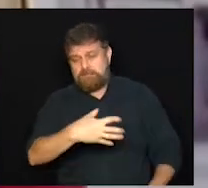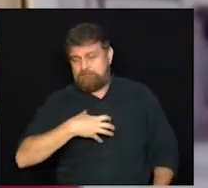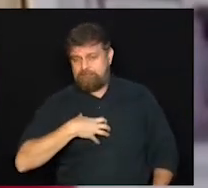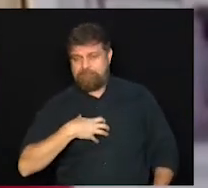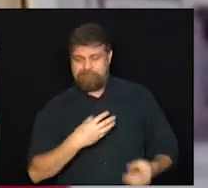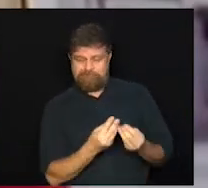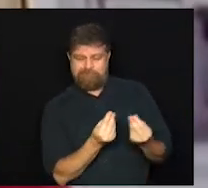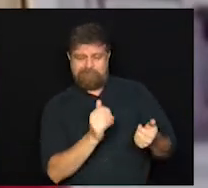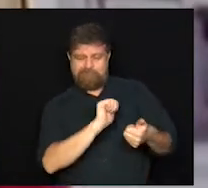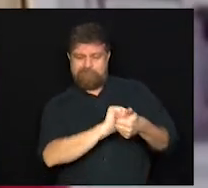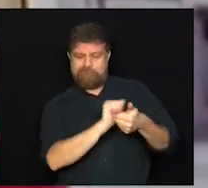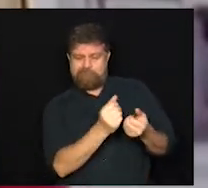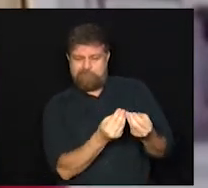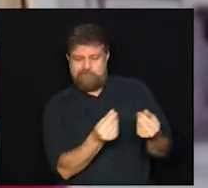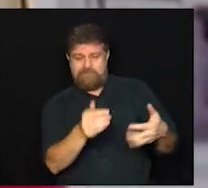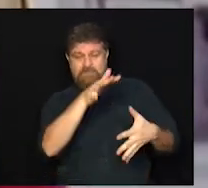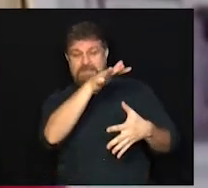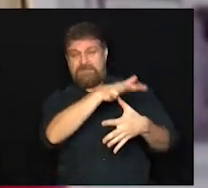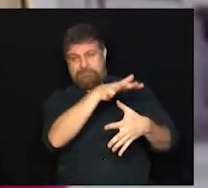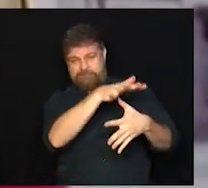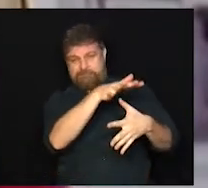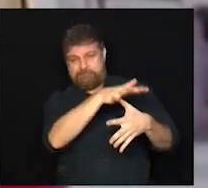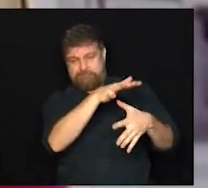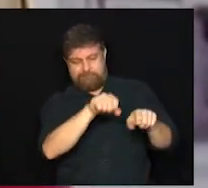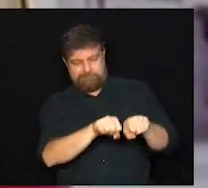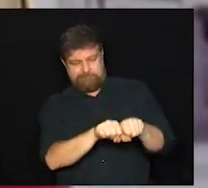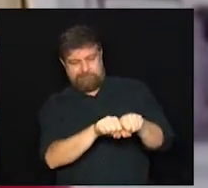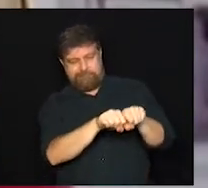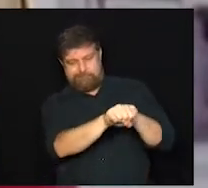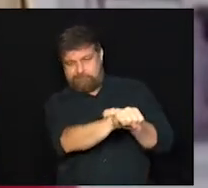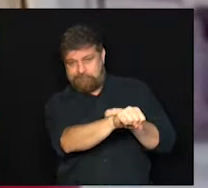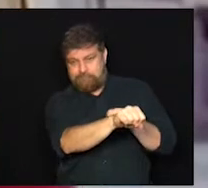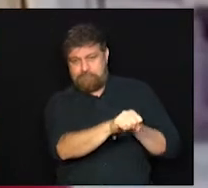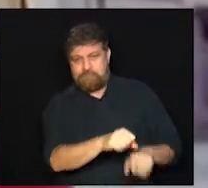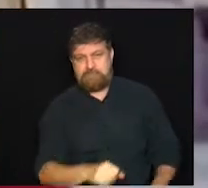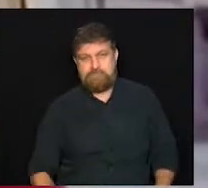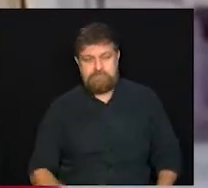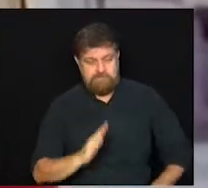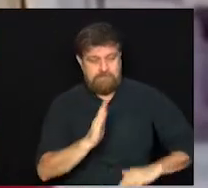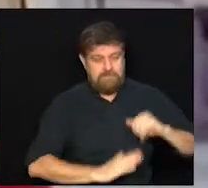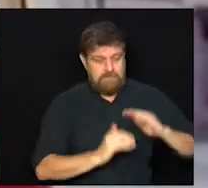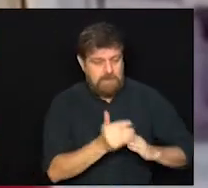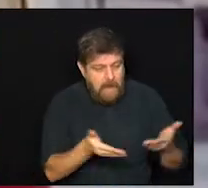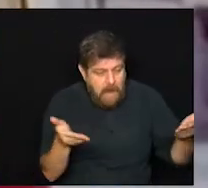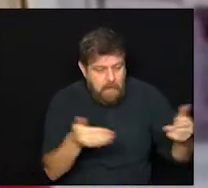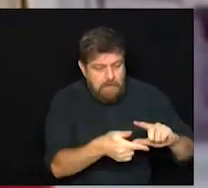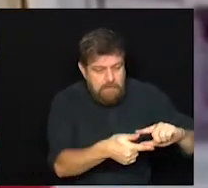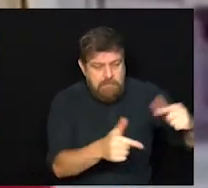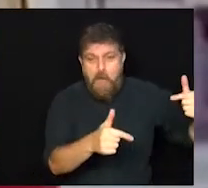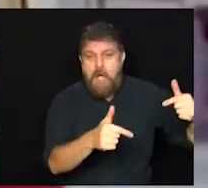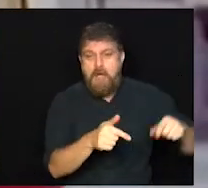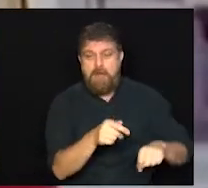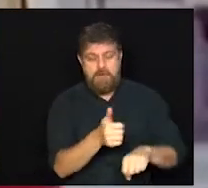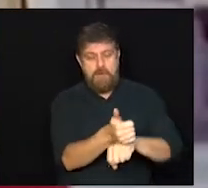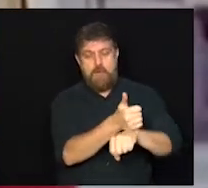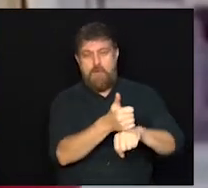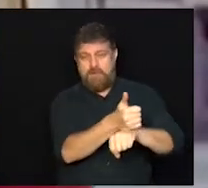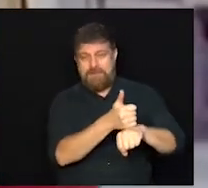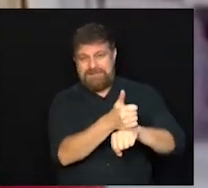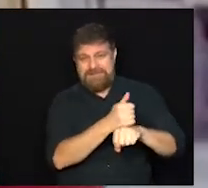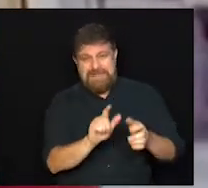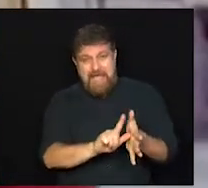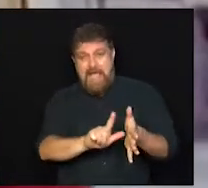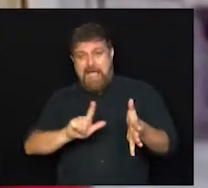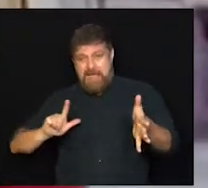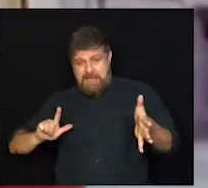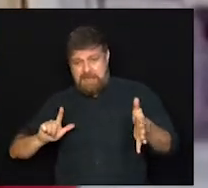uma formação mais sólida e atualizada dos profissionais, e começando cedo, né?